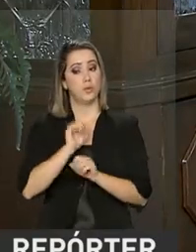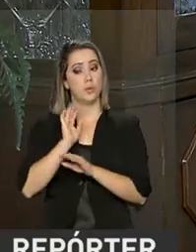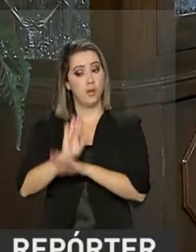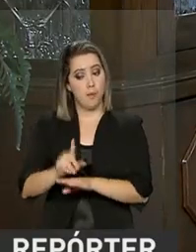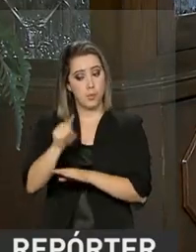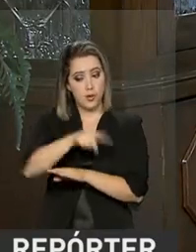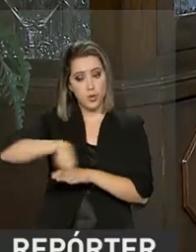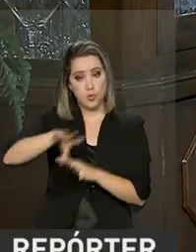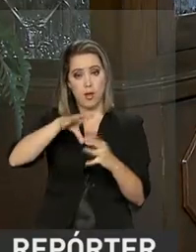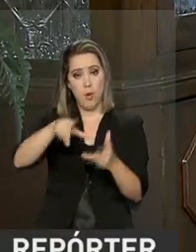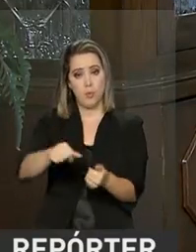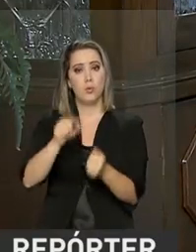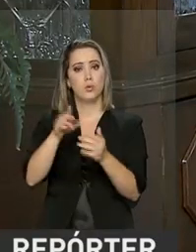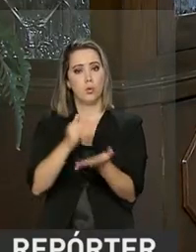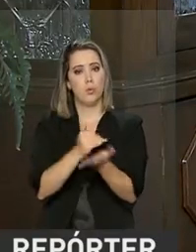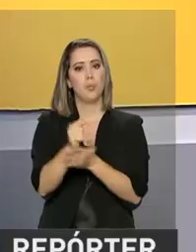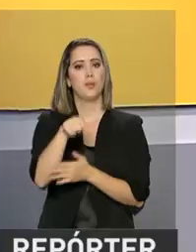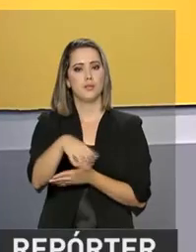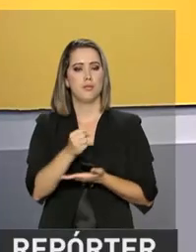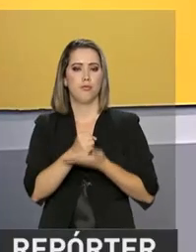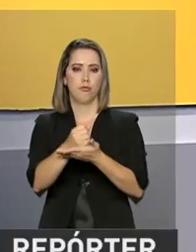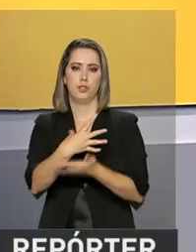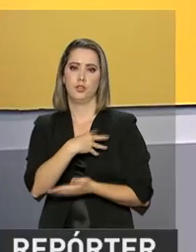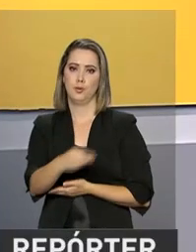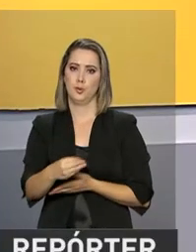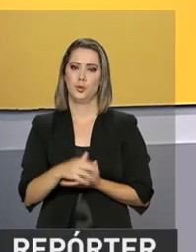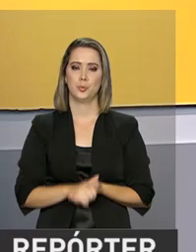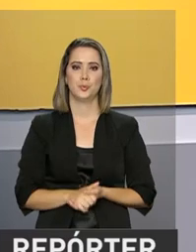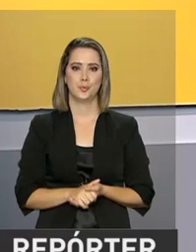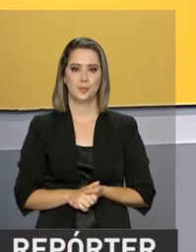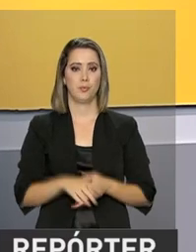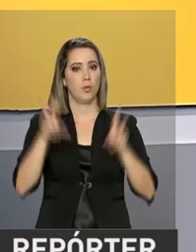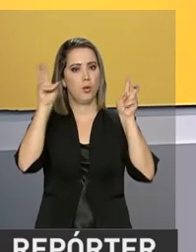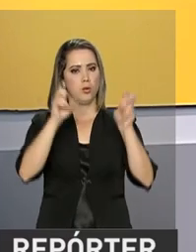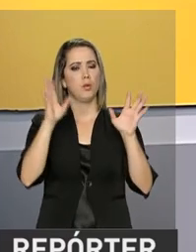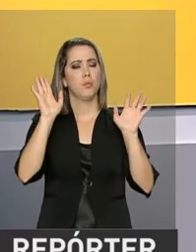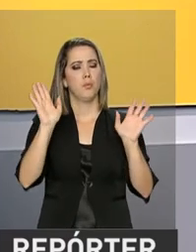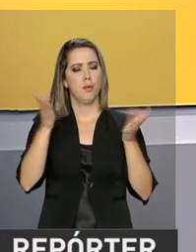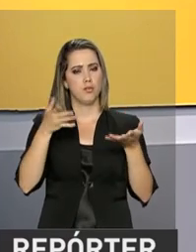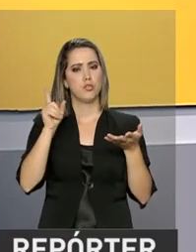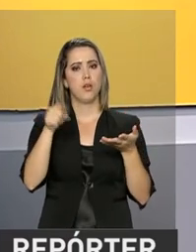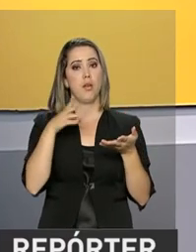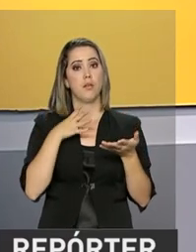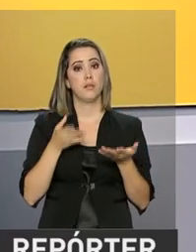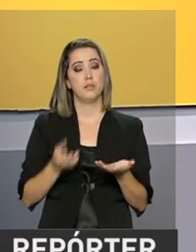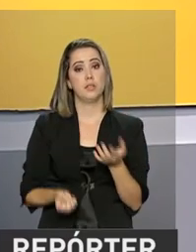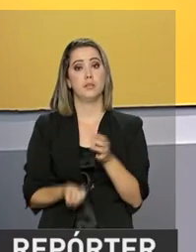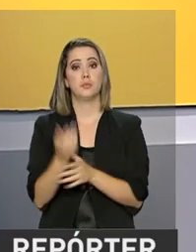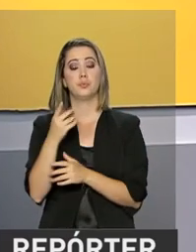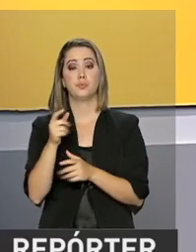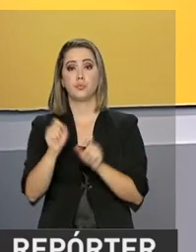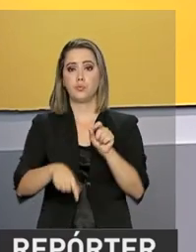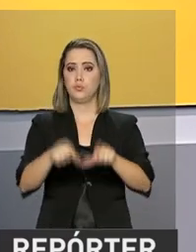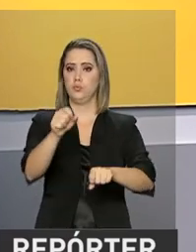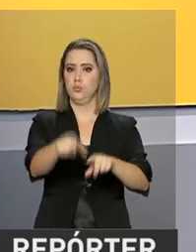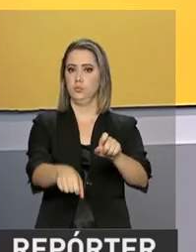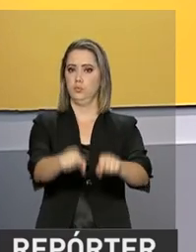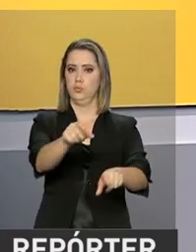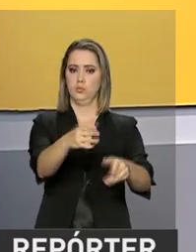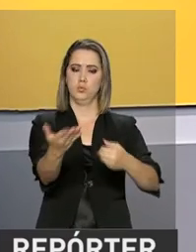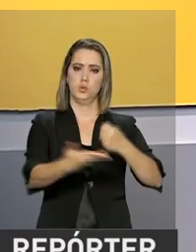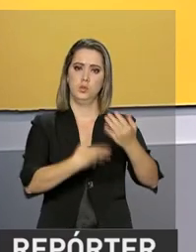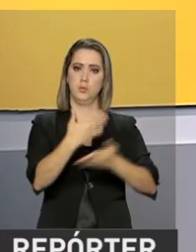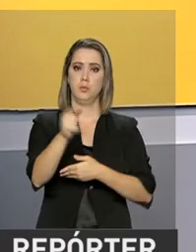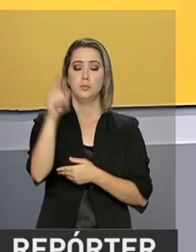alguma coisa para mudar, acho que dá para começar por aí. E o tema agora é a produção de grãos no Brasil. O país é um dos líderes